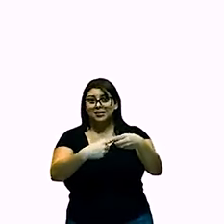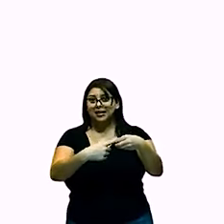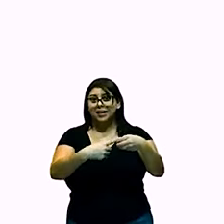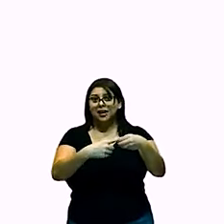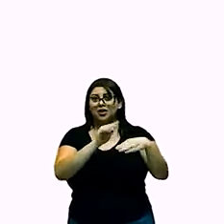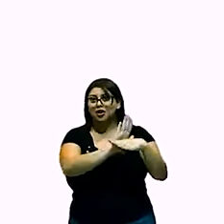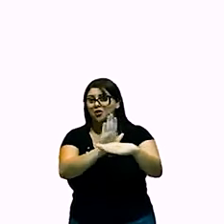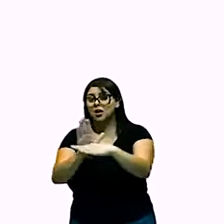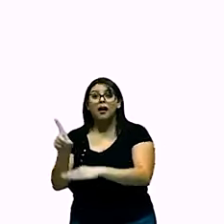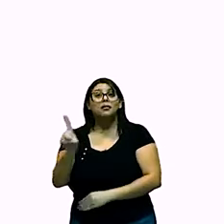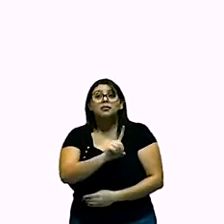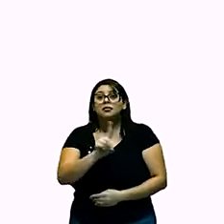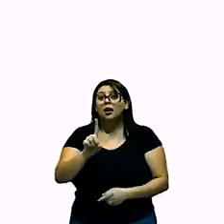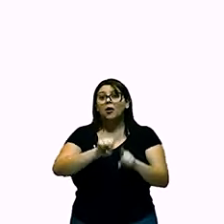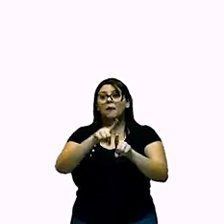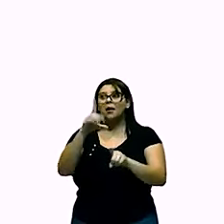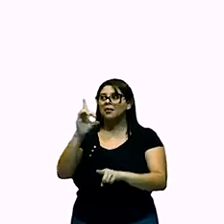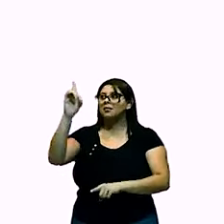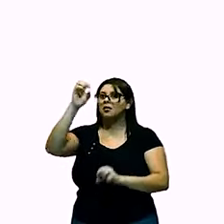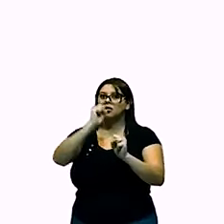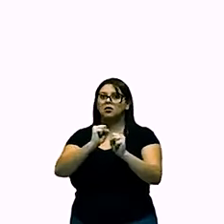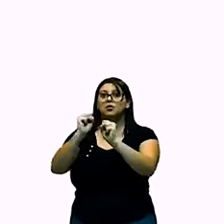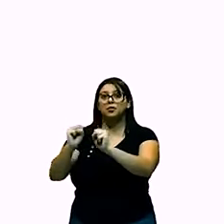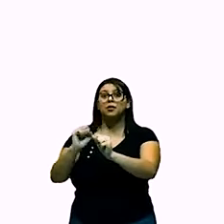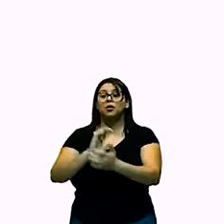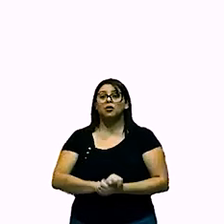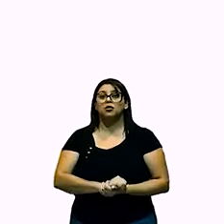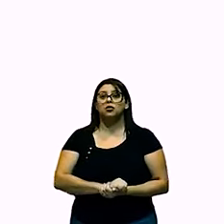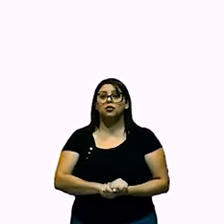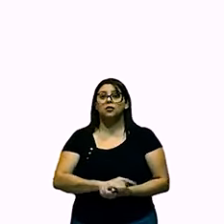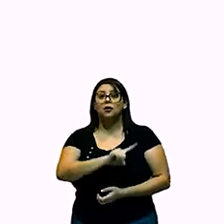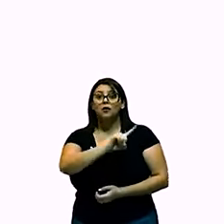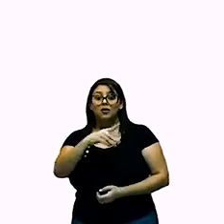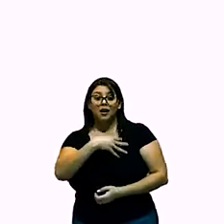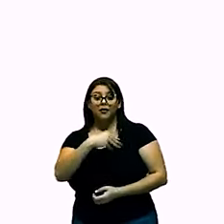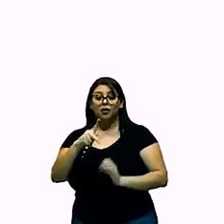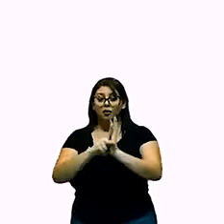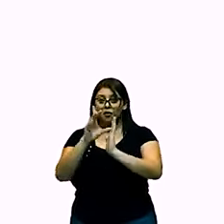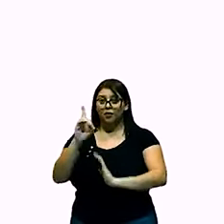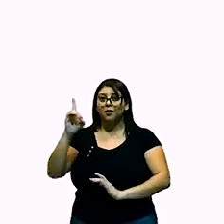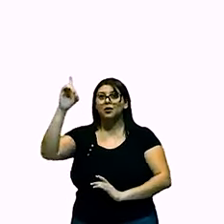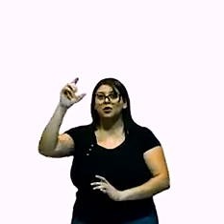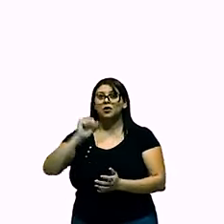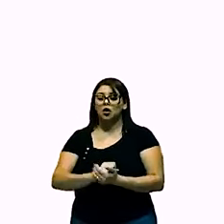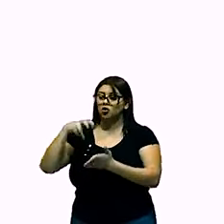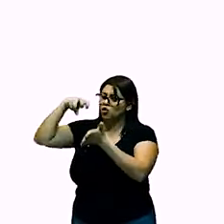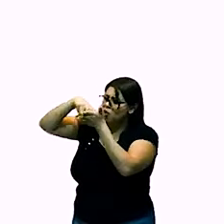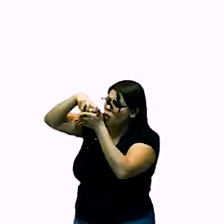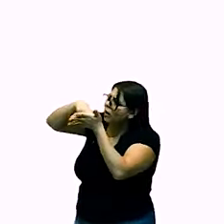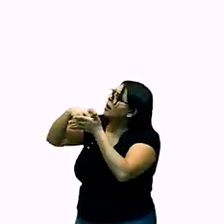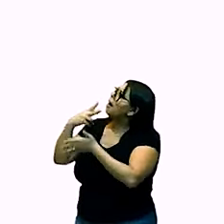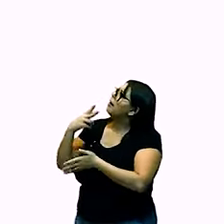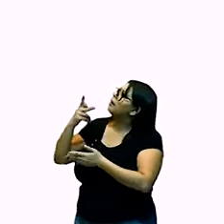condições, direito, privilégio e autoridade, por ser filho de Deus, de dobrar os seus joelhos e